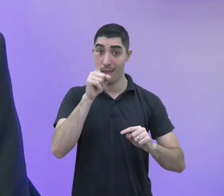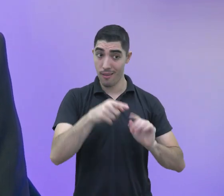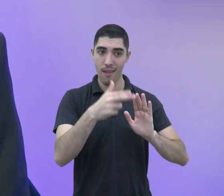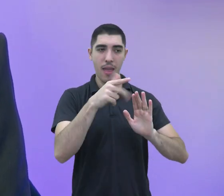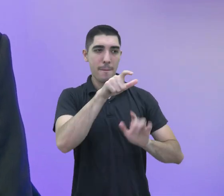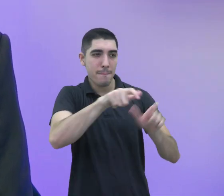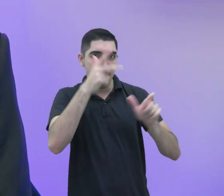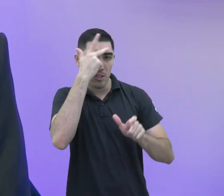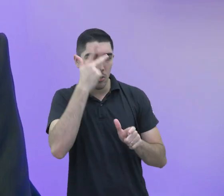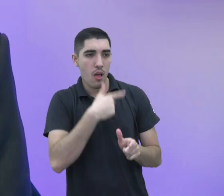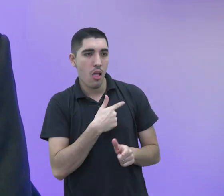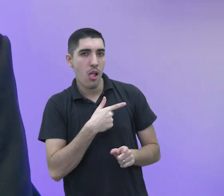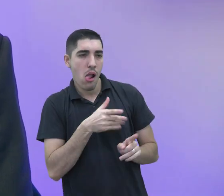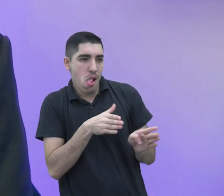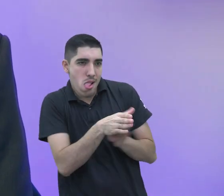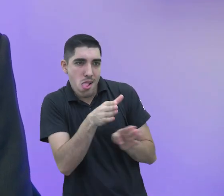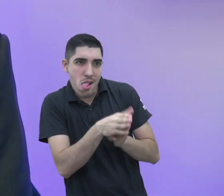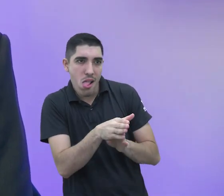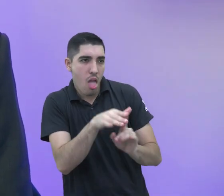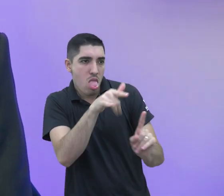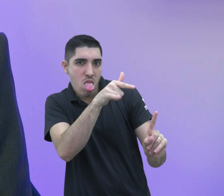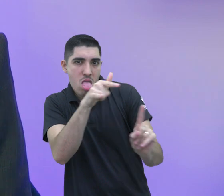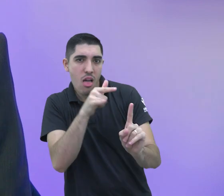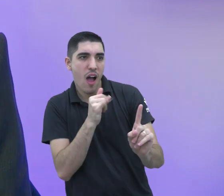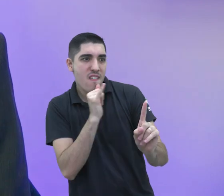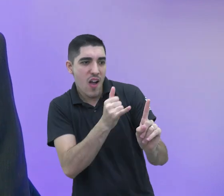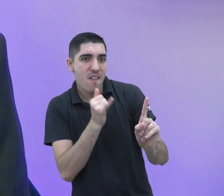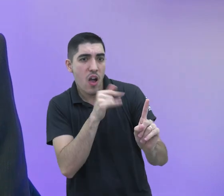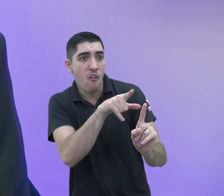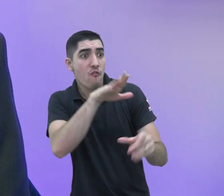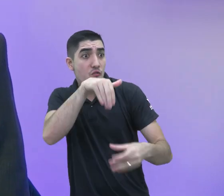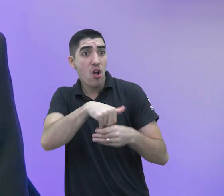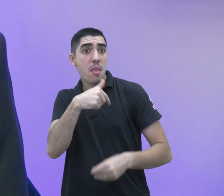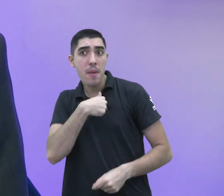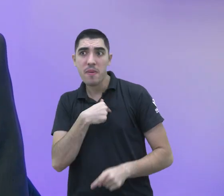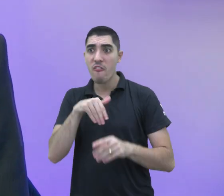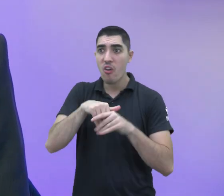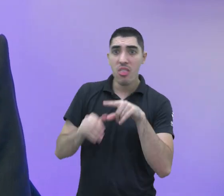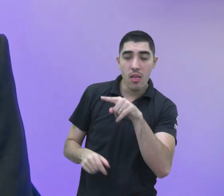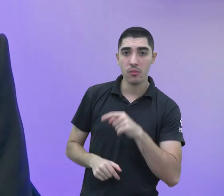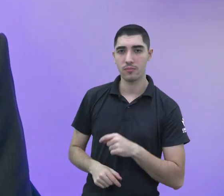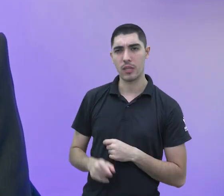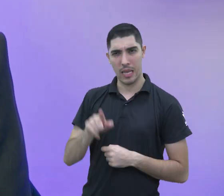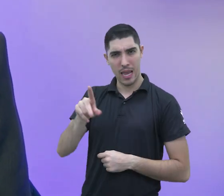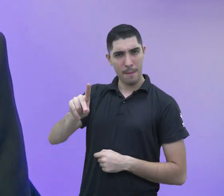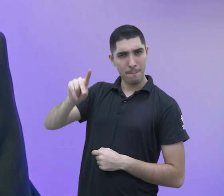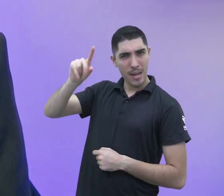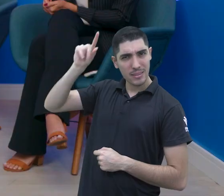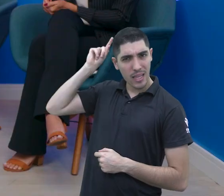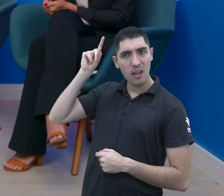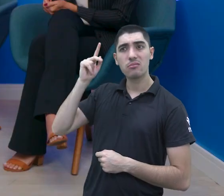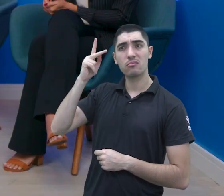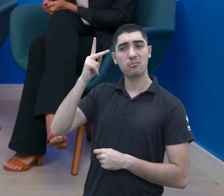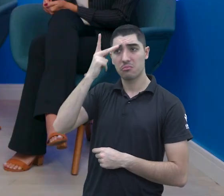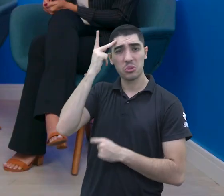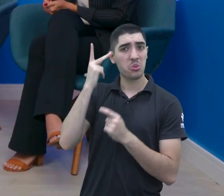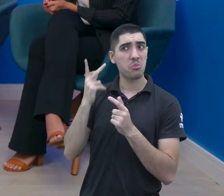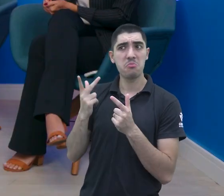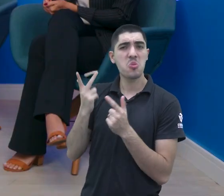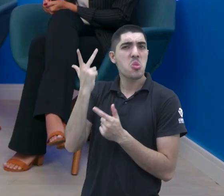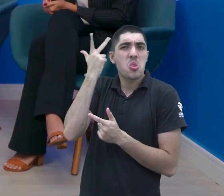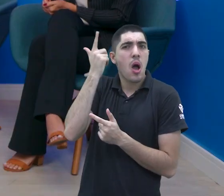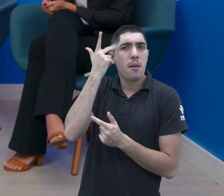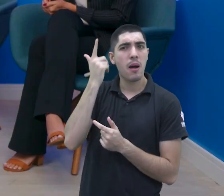maneira alguma regimentar eleitores, querer convencer alguém a votar em determinado candidato. Que até um tempo atrás era uma prática comum